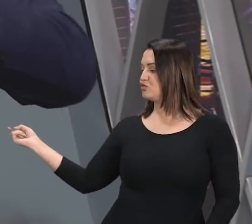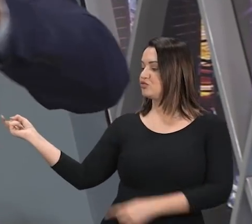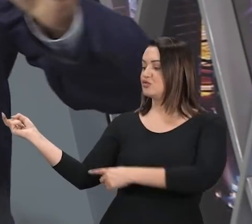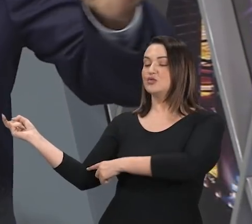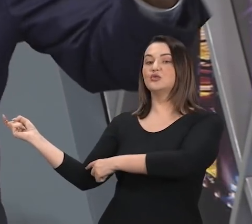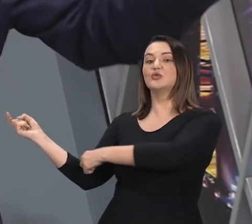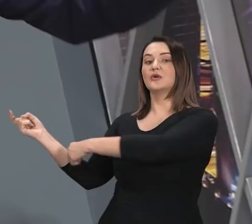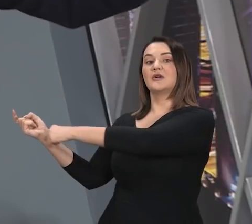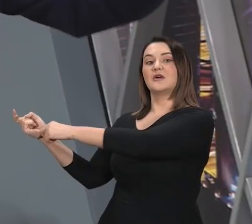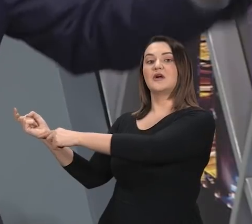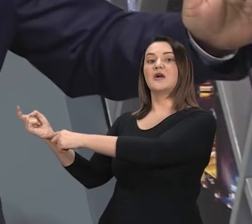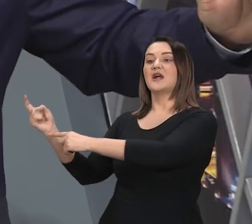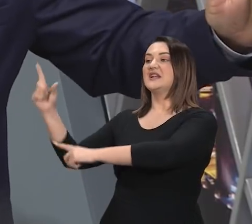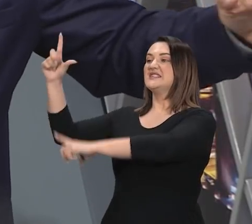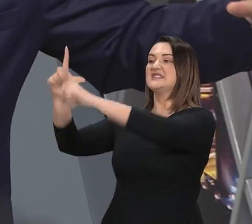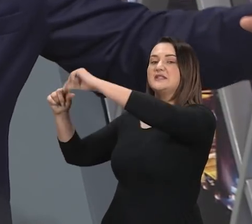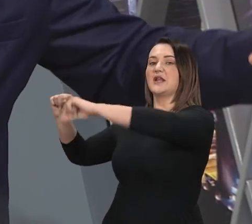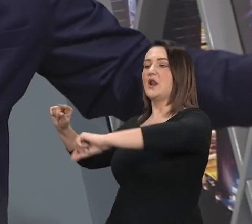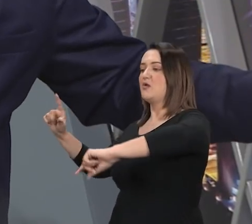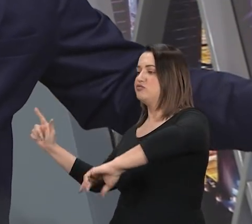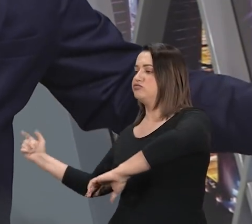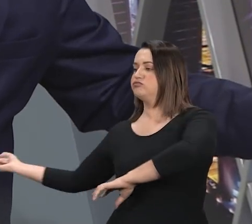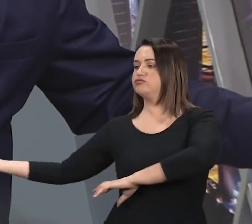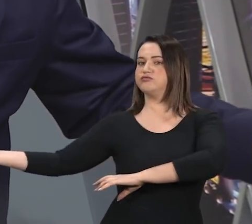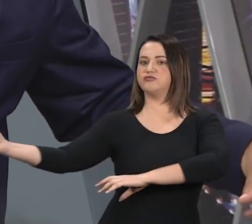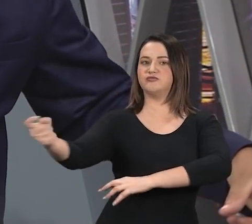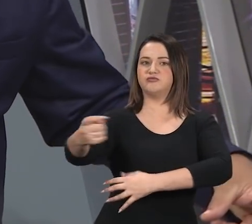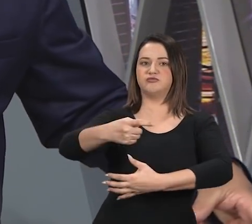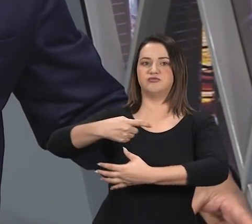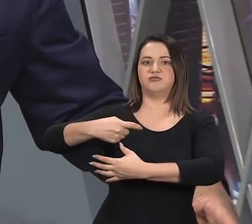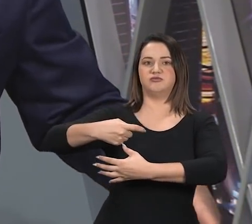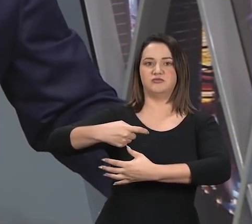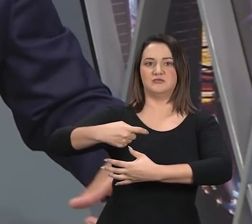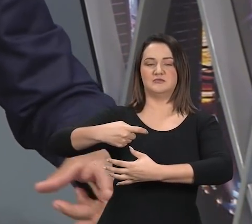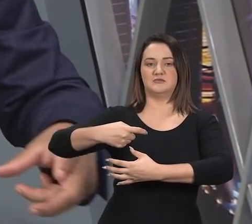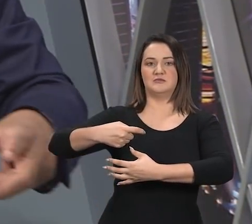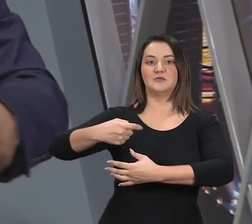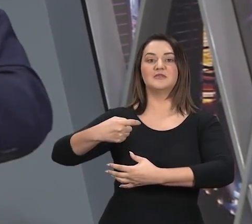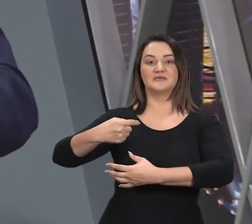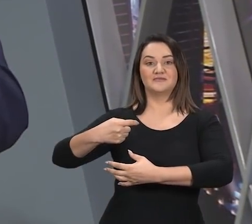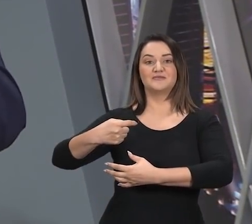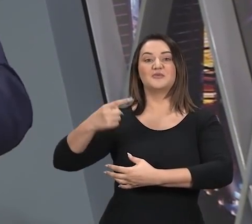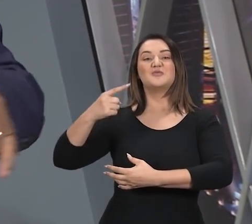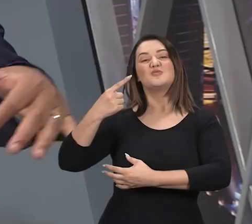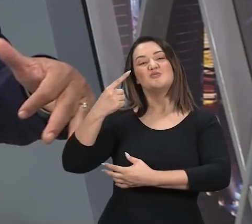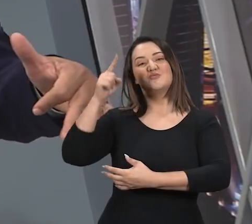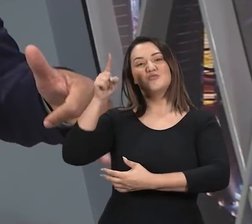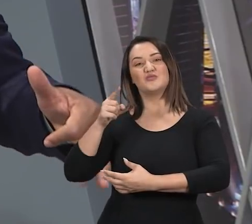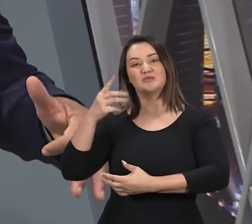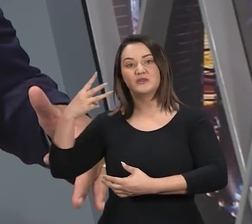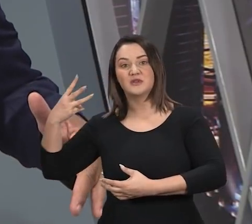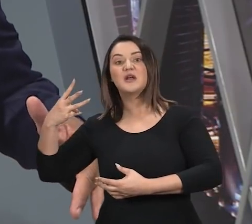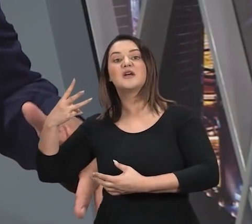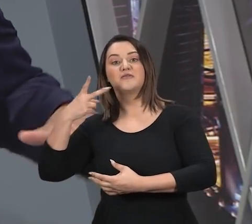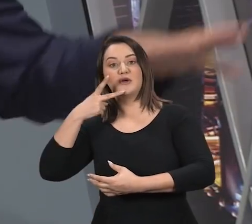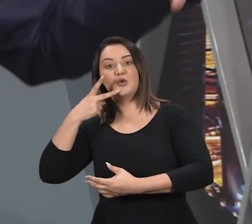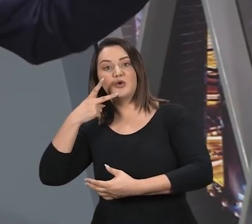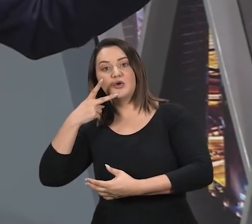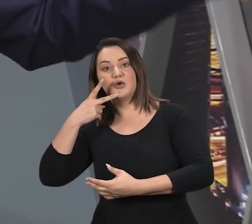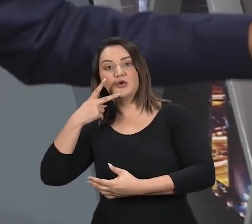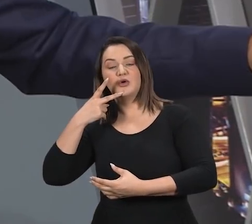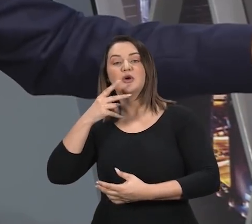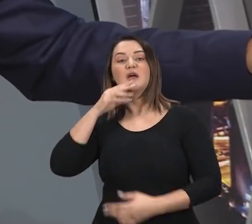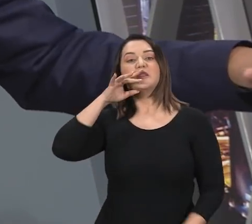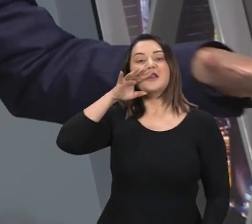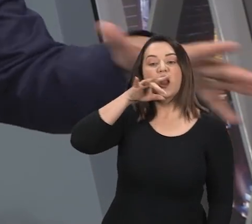Apocalipse 12, que o dragão arrastou 1/3 das estrelas dos céus com a sua cauda. Com a